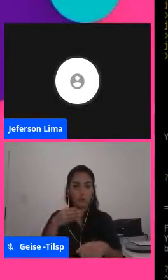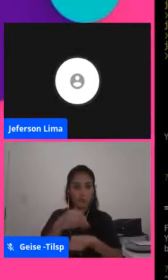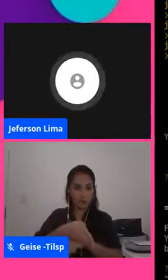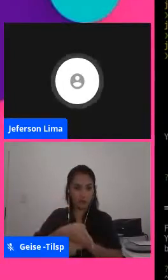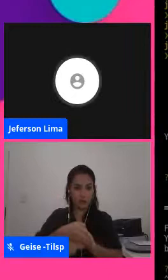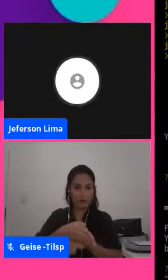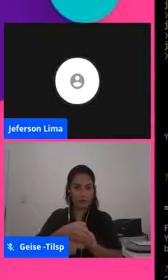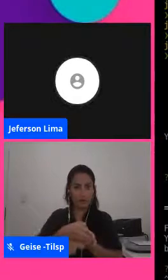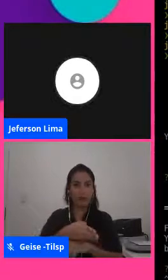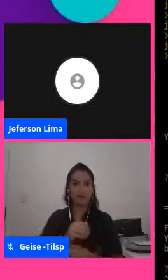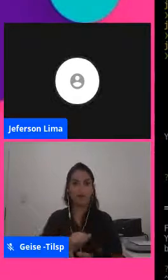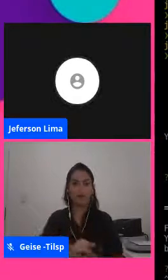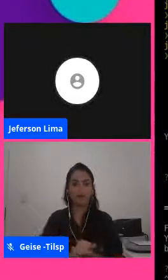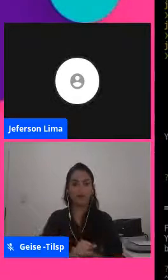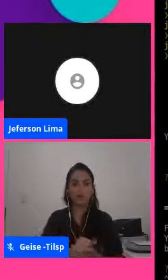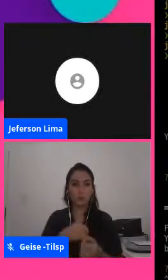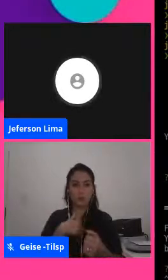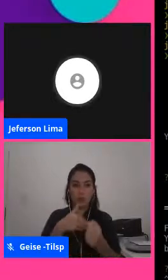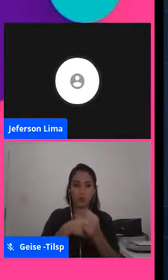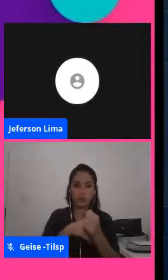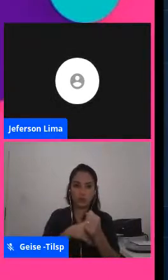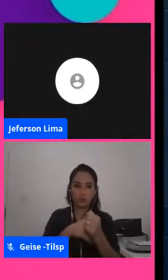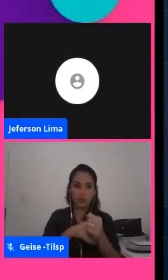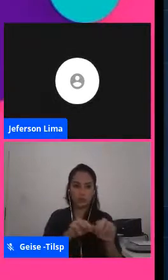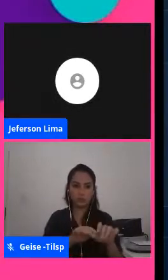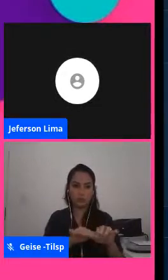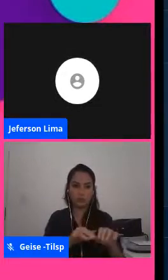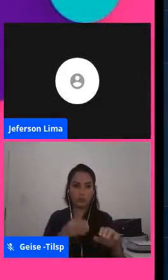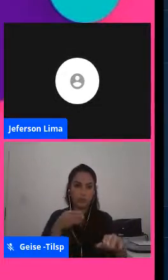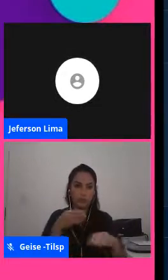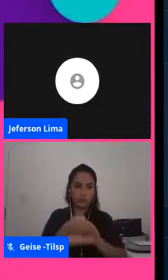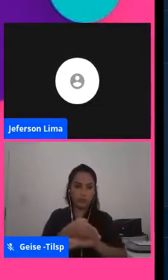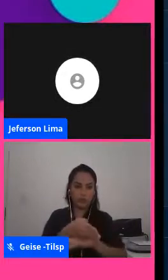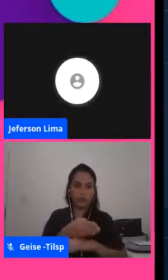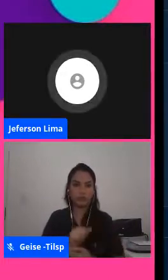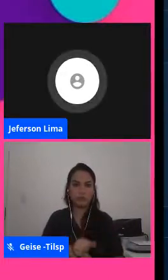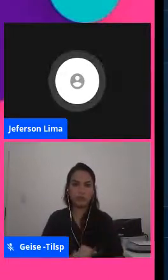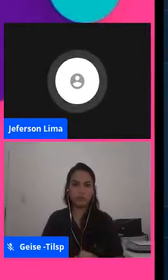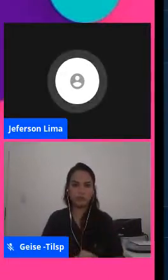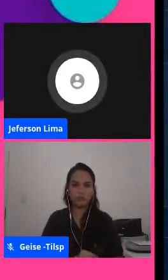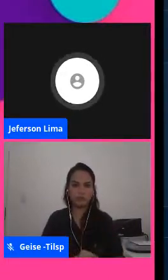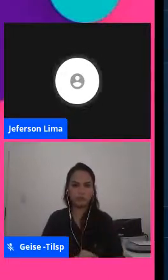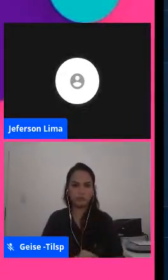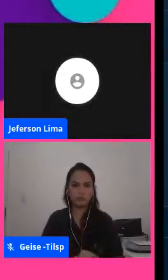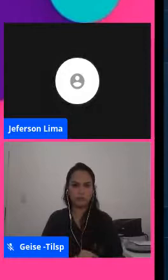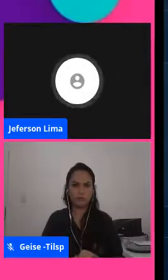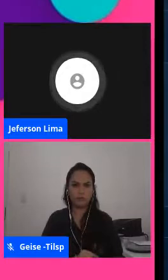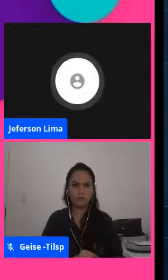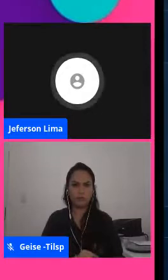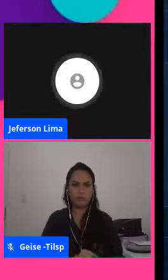Tá aqui embaixo. Aqui. Eu vou só logar